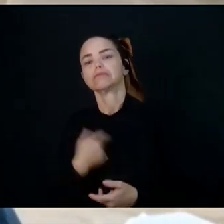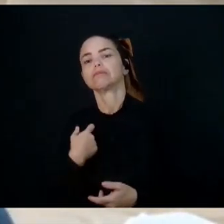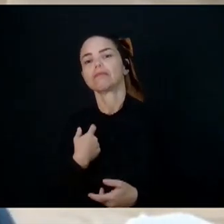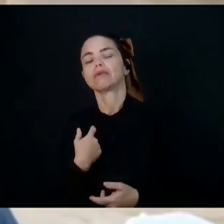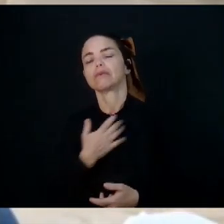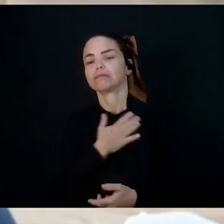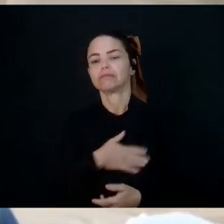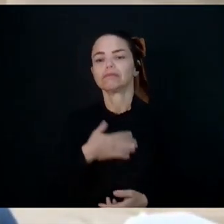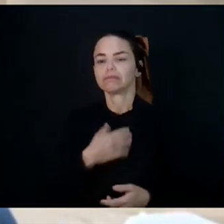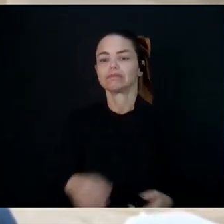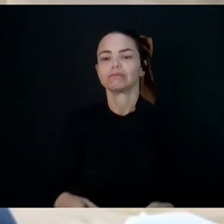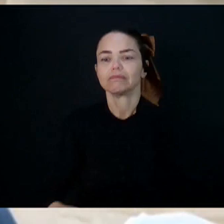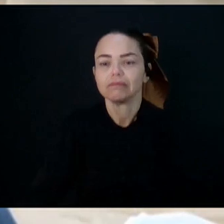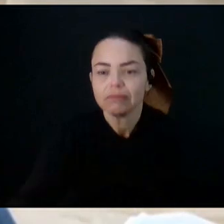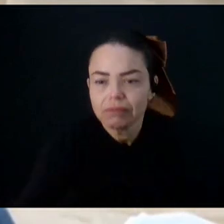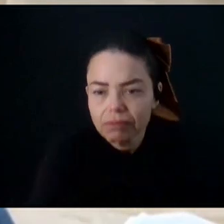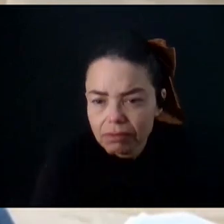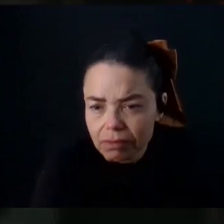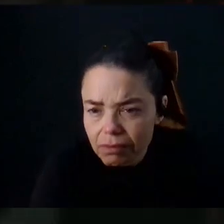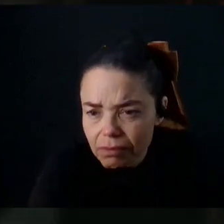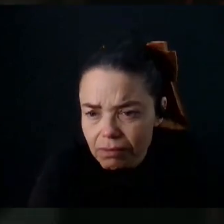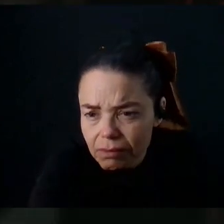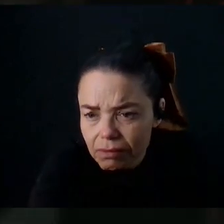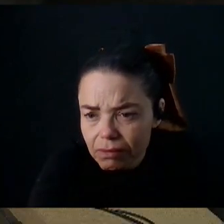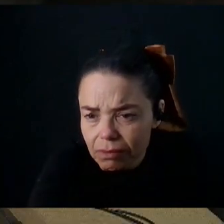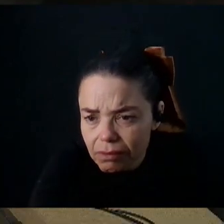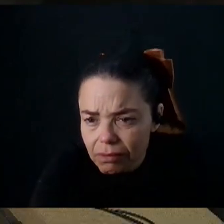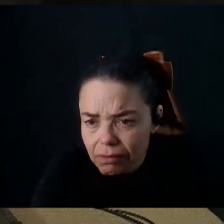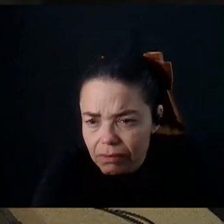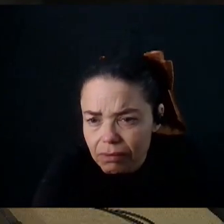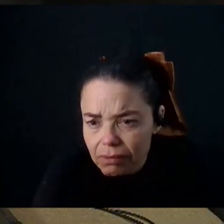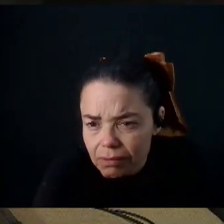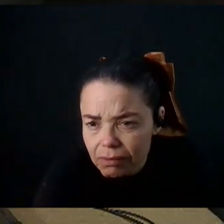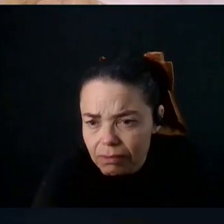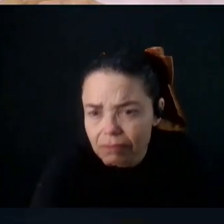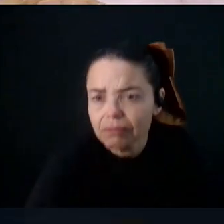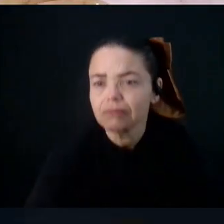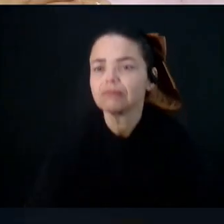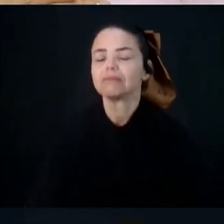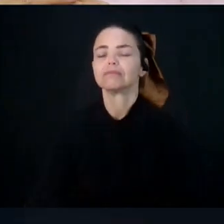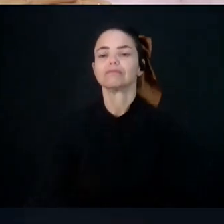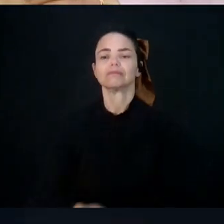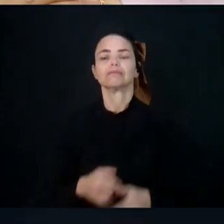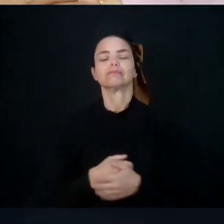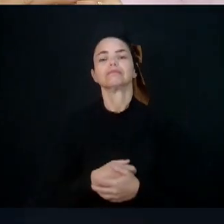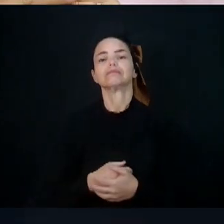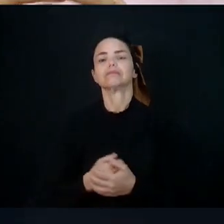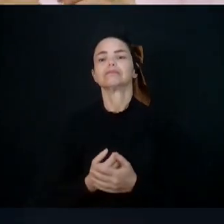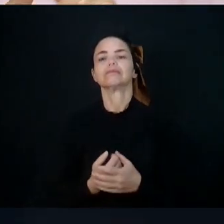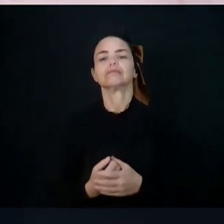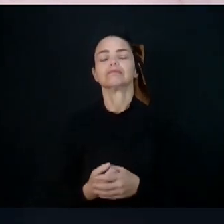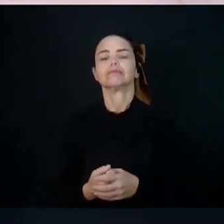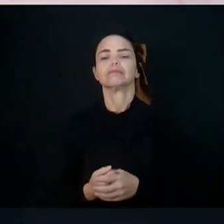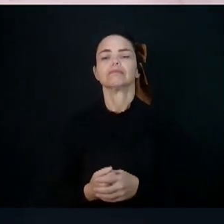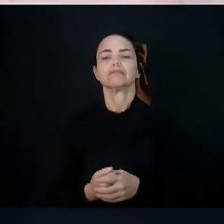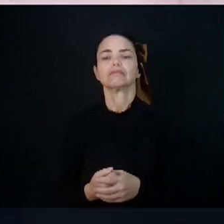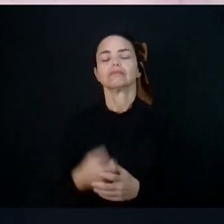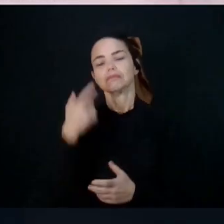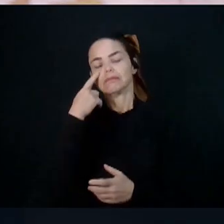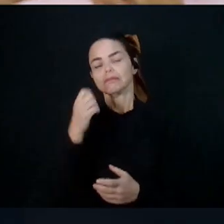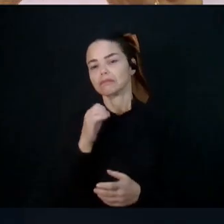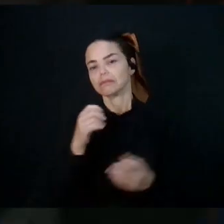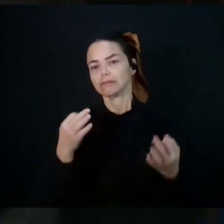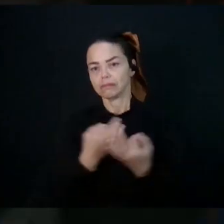satisfazer. Muito bem, olha então só. a síndrome do Salvador entra meio por aí, né? Ótimo, gente.